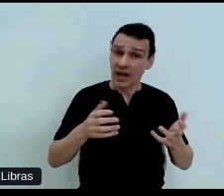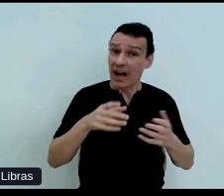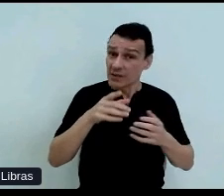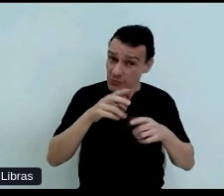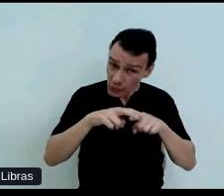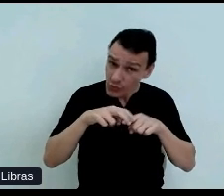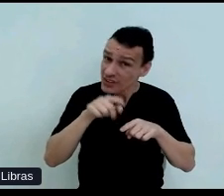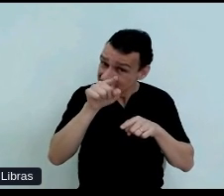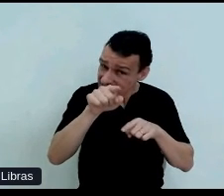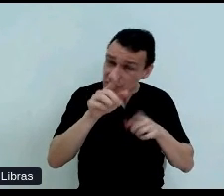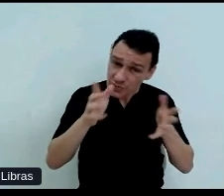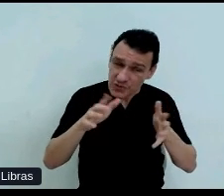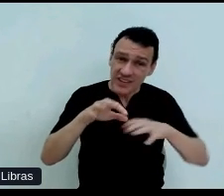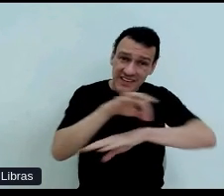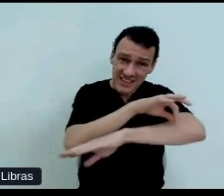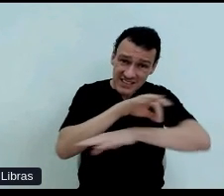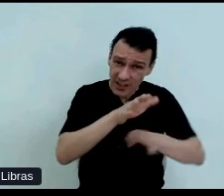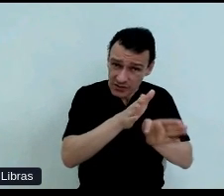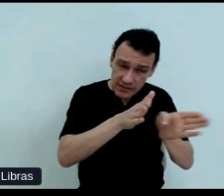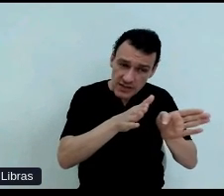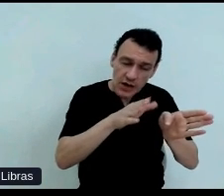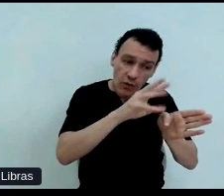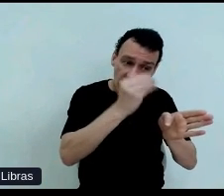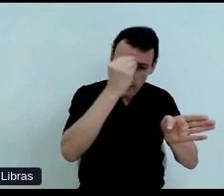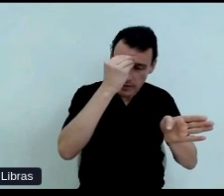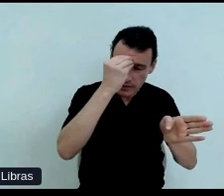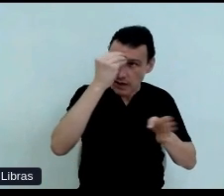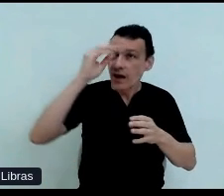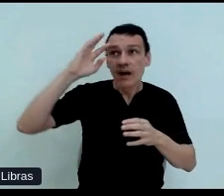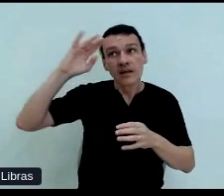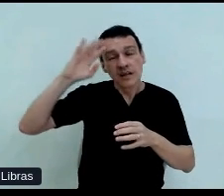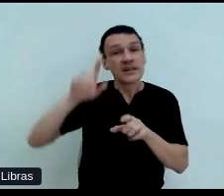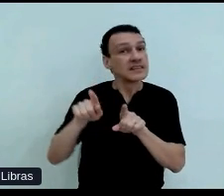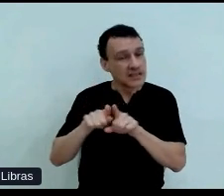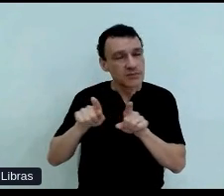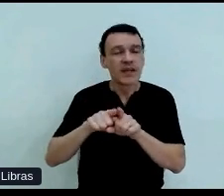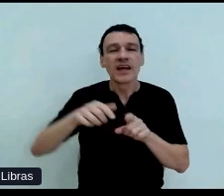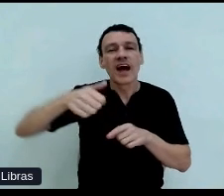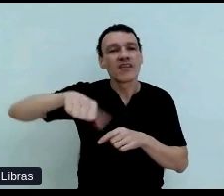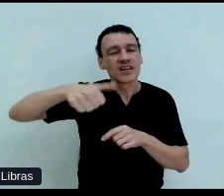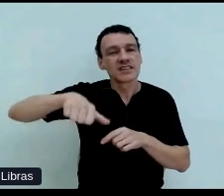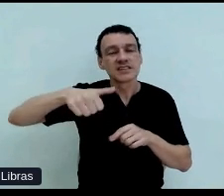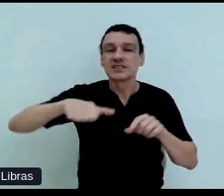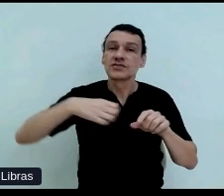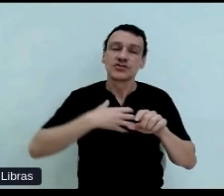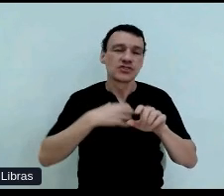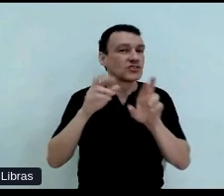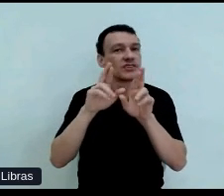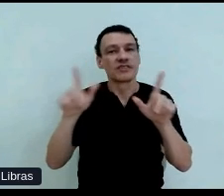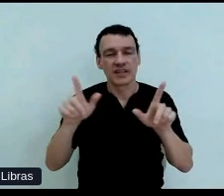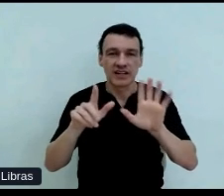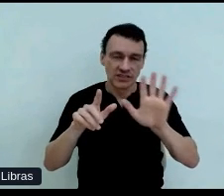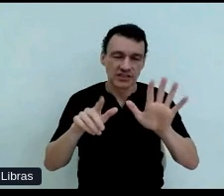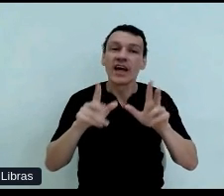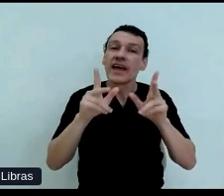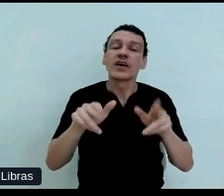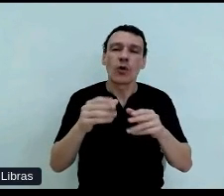da sociedade. E assim, com a questão do design universal, é que a gente deveria começar a